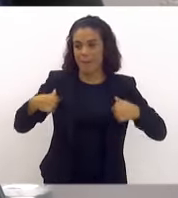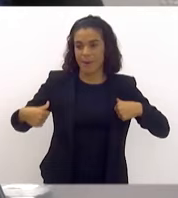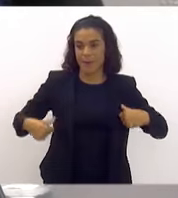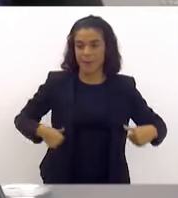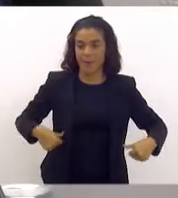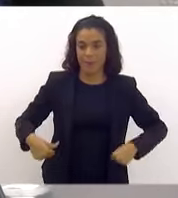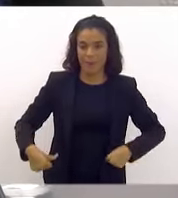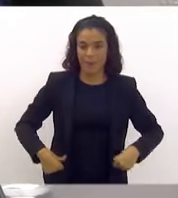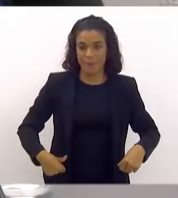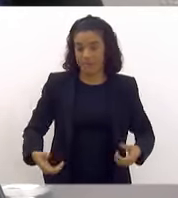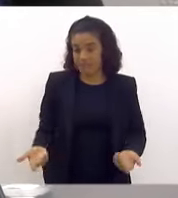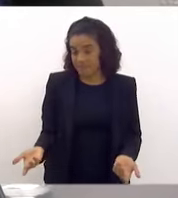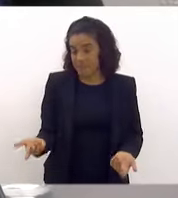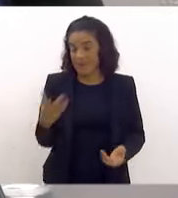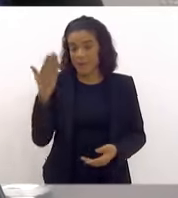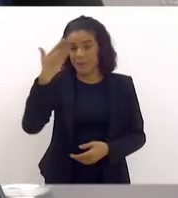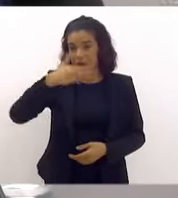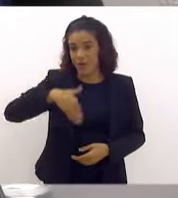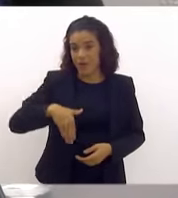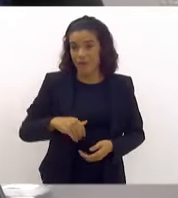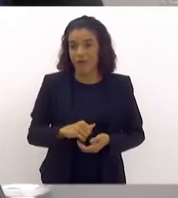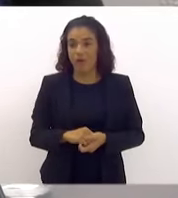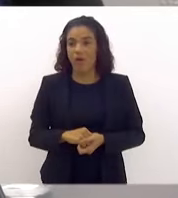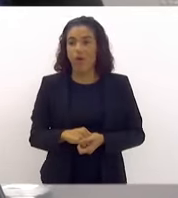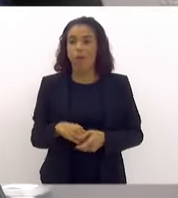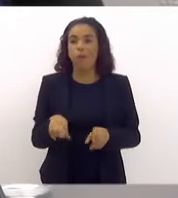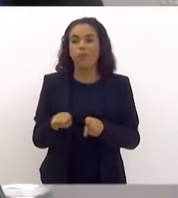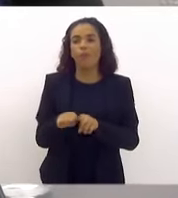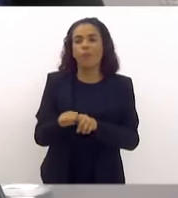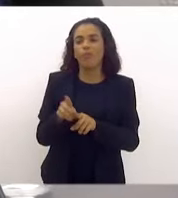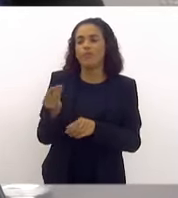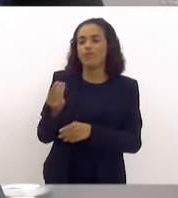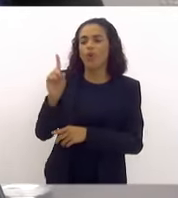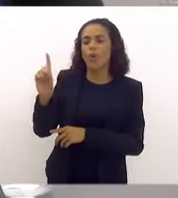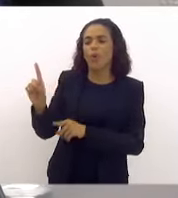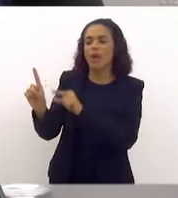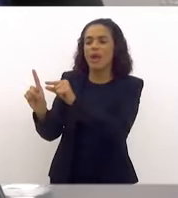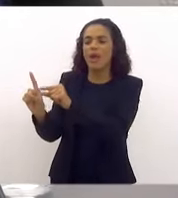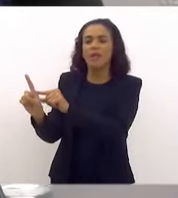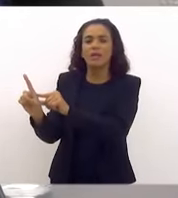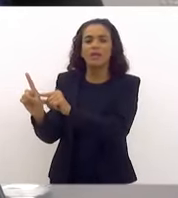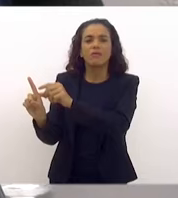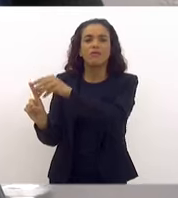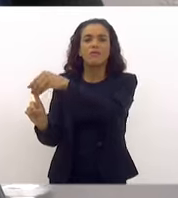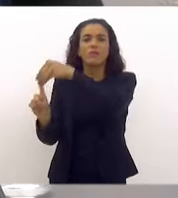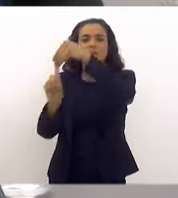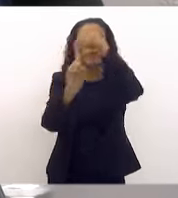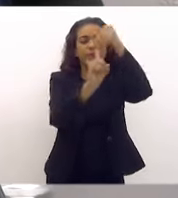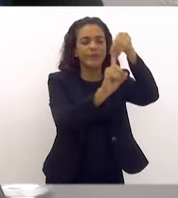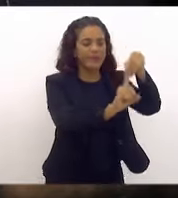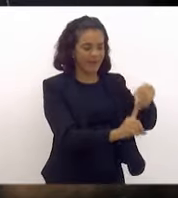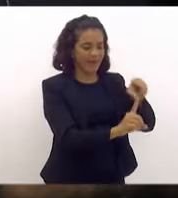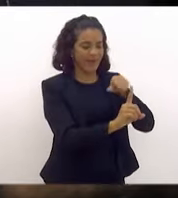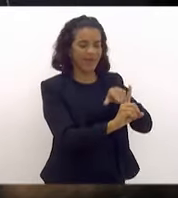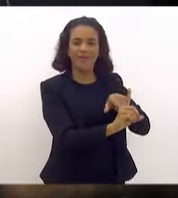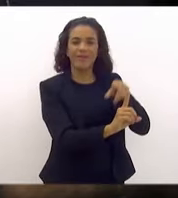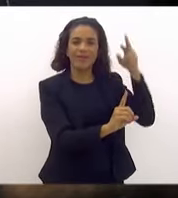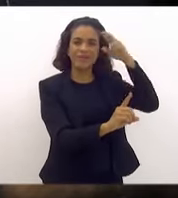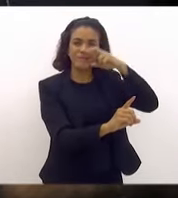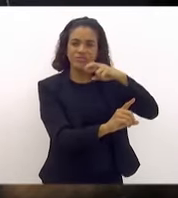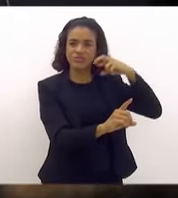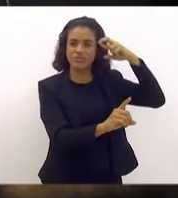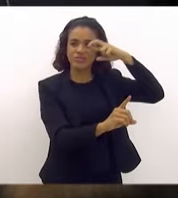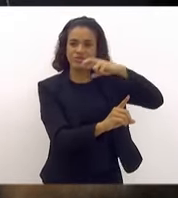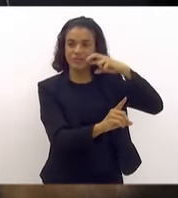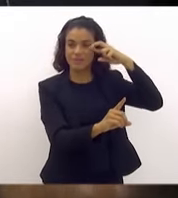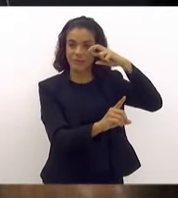o que é fundamental pro promotor é como aquele aquele personagem caiu dentro da investigação né muitas vezes a pró